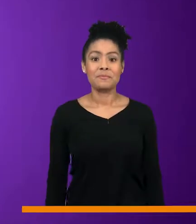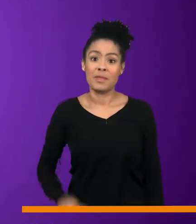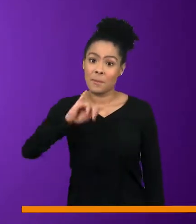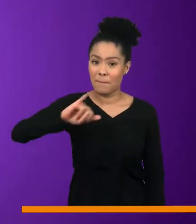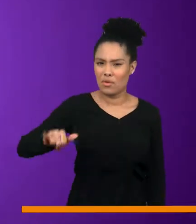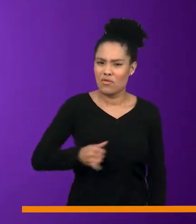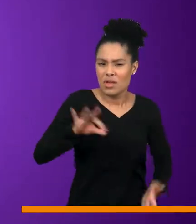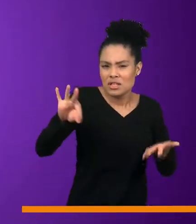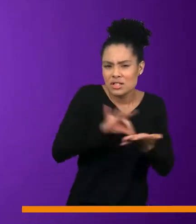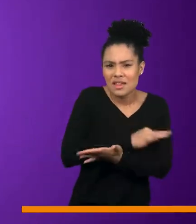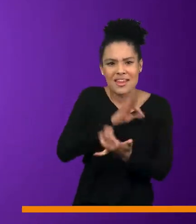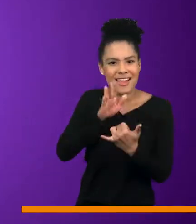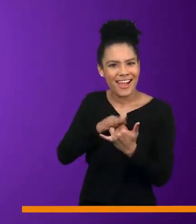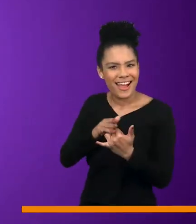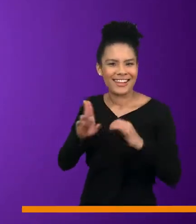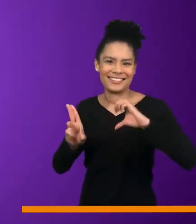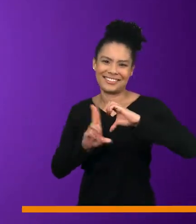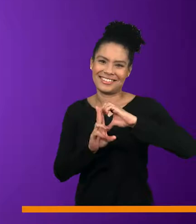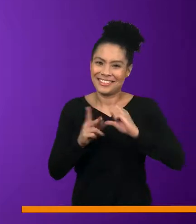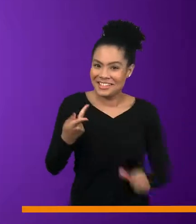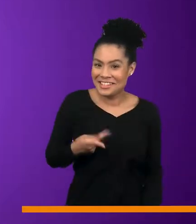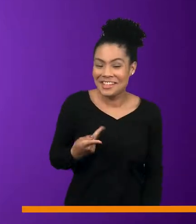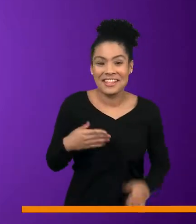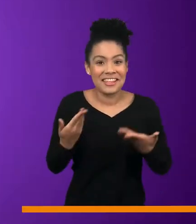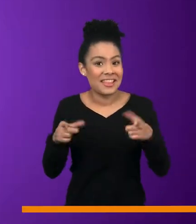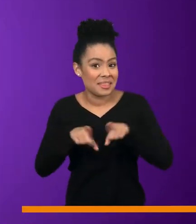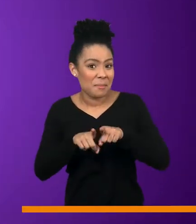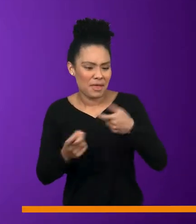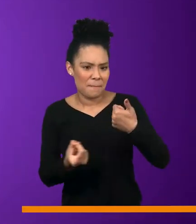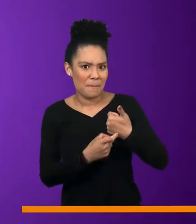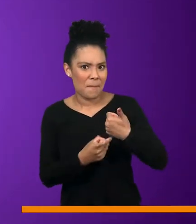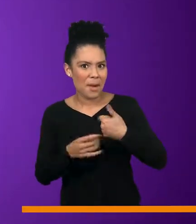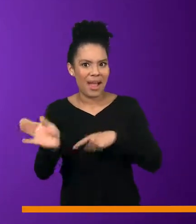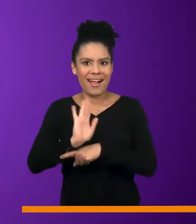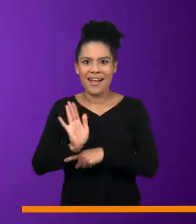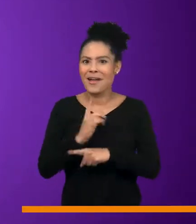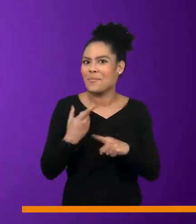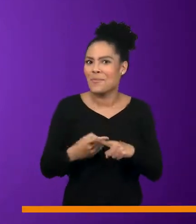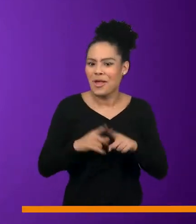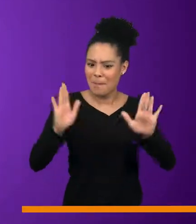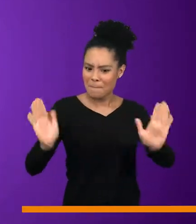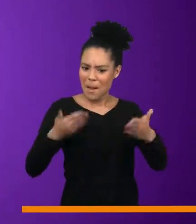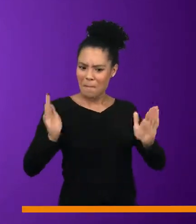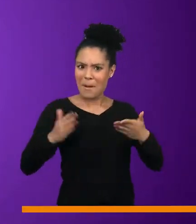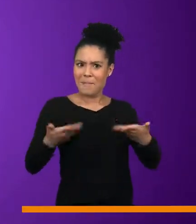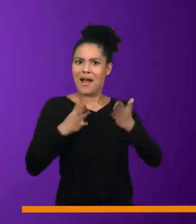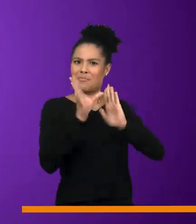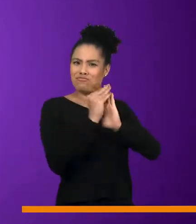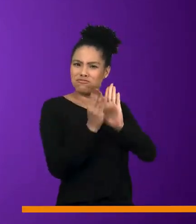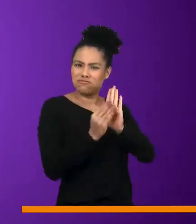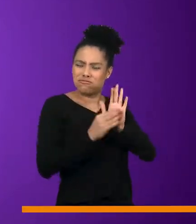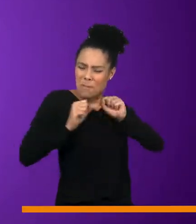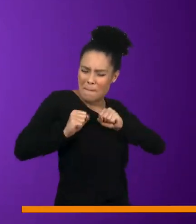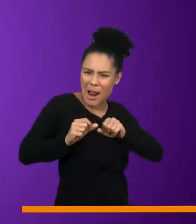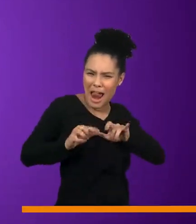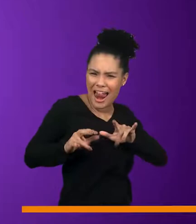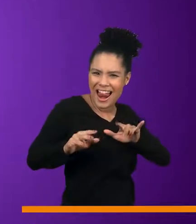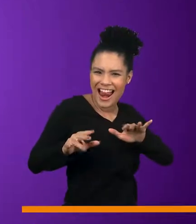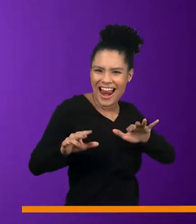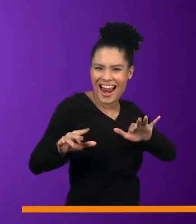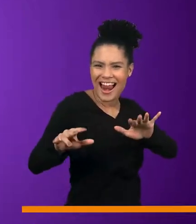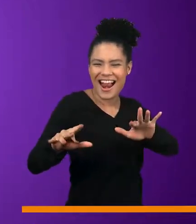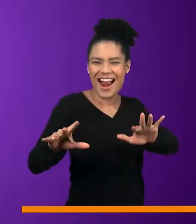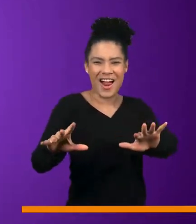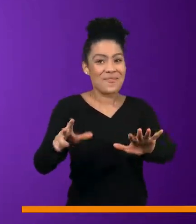Aproveite e já se inscreva aqui no canal da Uníntese e deixe o seu like no vídeo, porque isso ajuda demais o canal a crescer e a gente